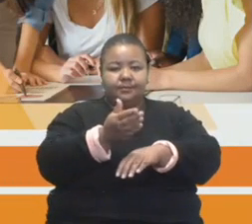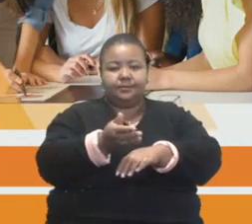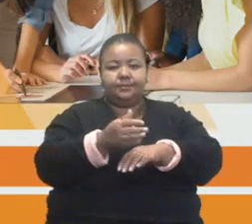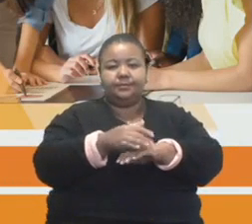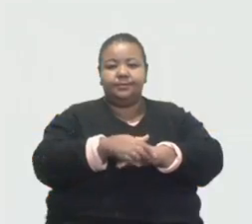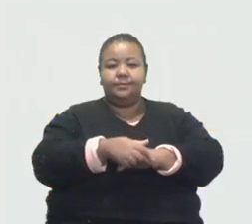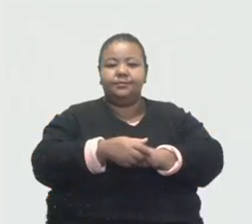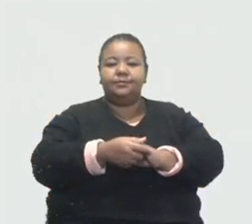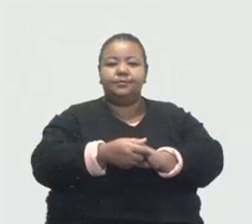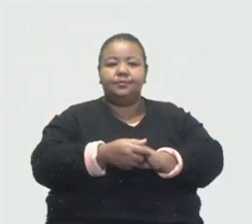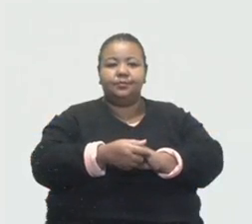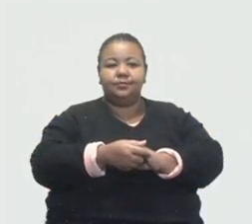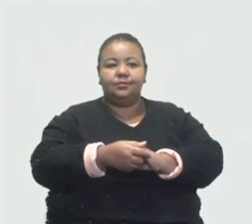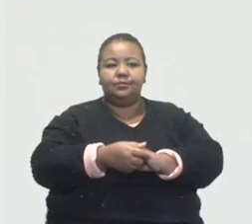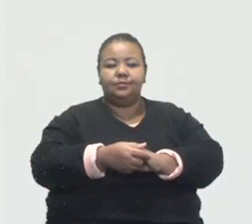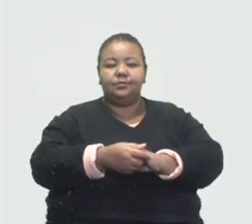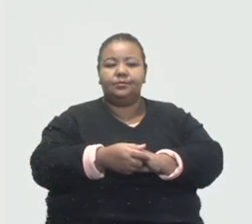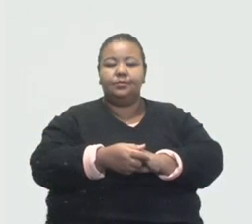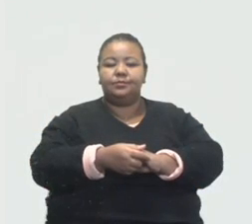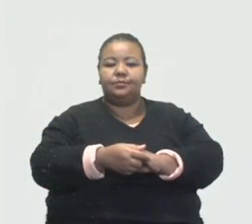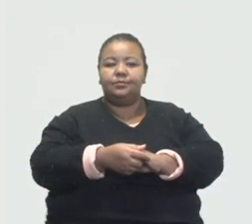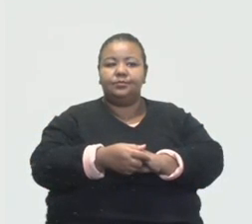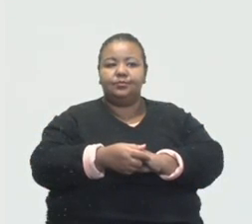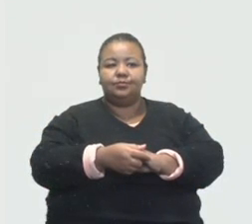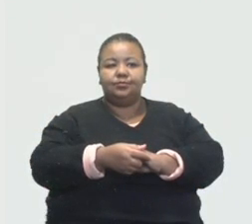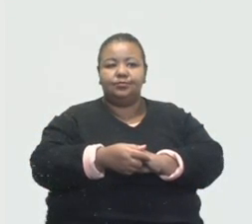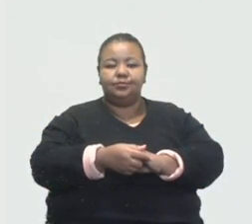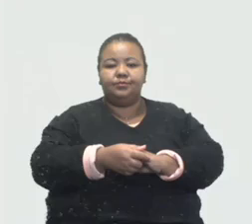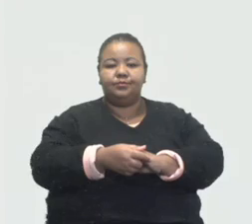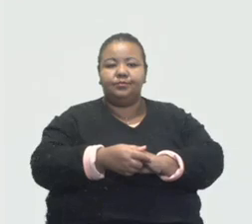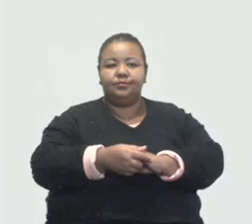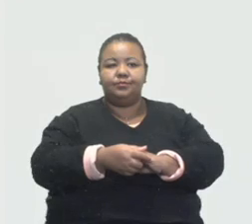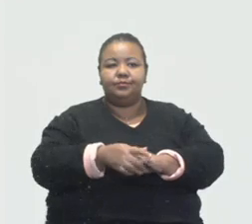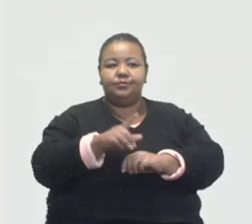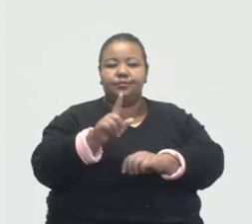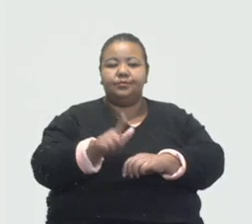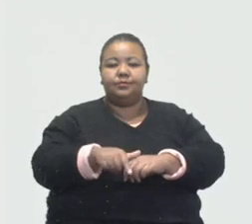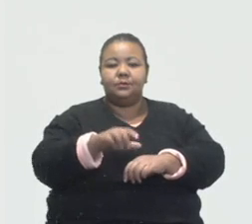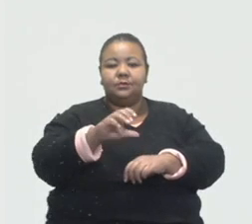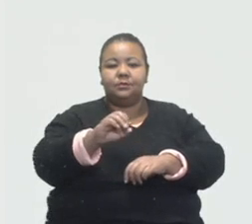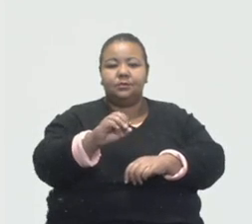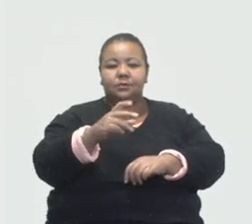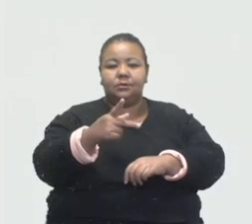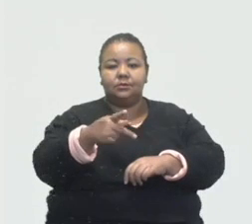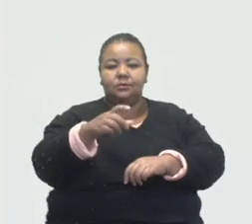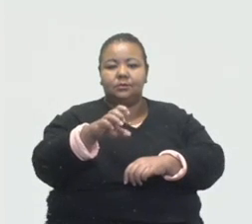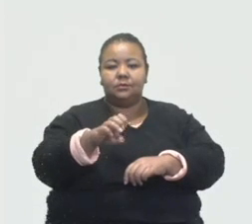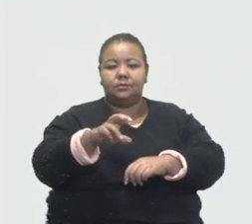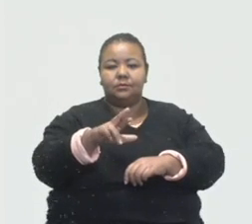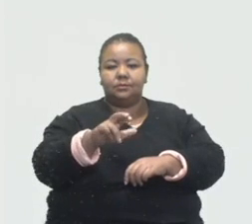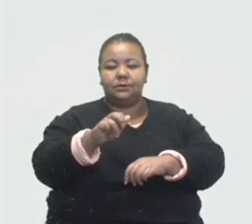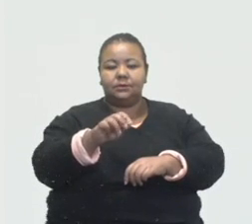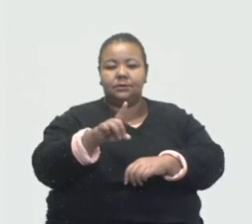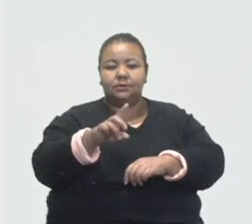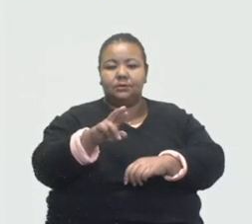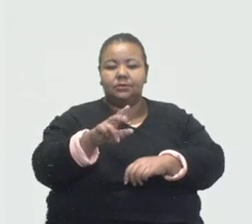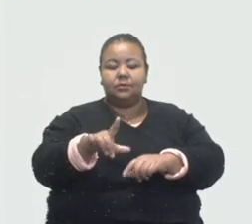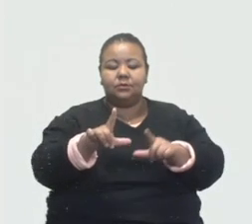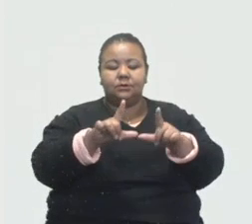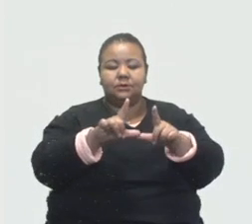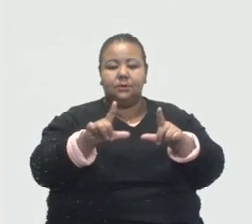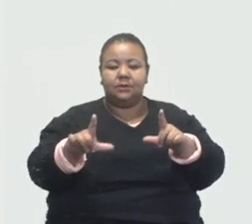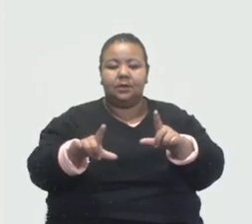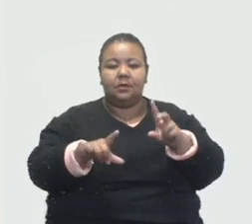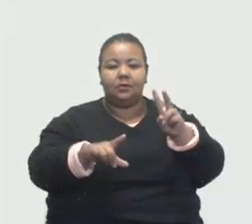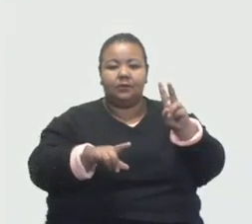conceito. Nós temos que um operador linear, quando a transformação de V em W, em que V